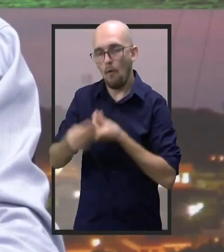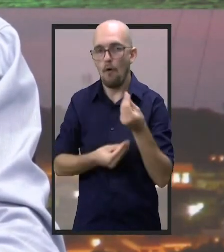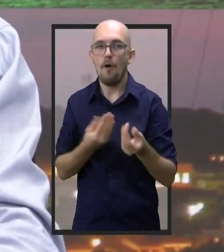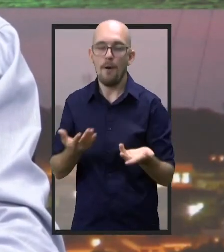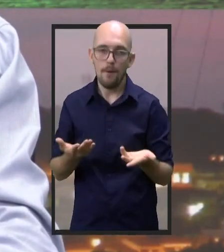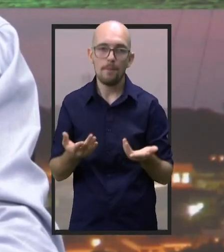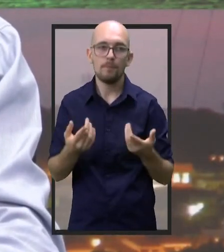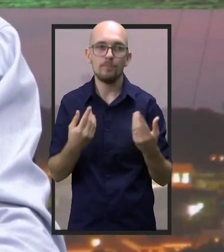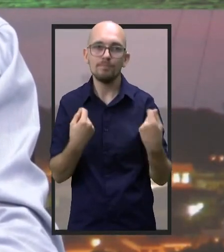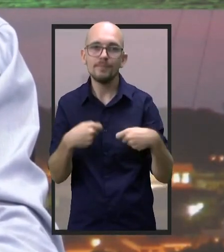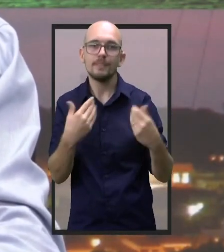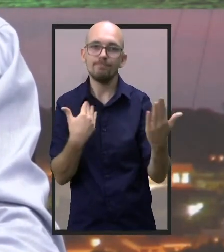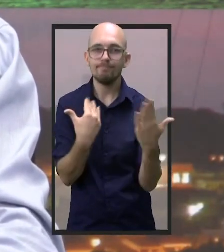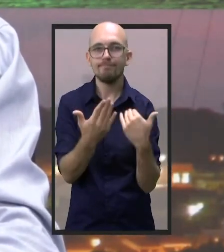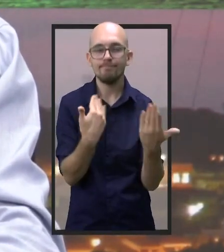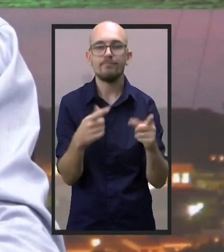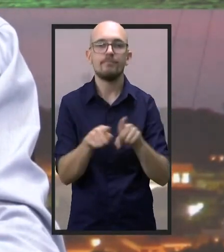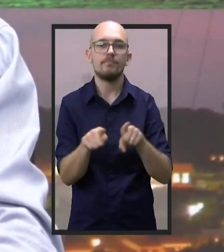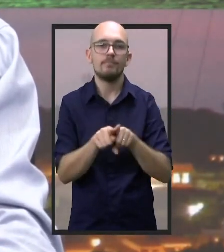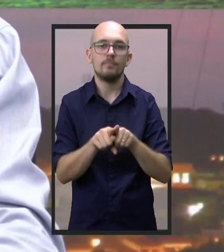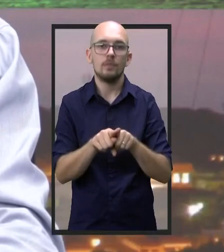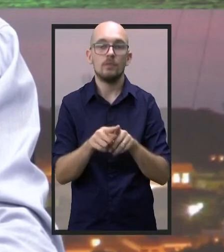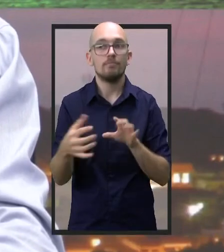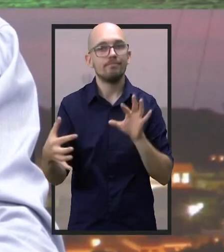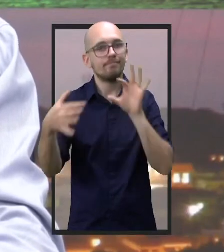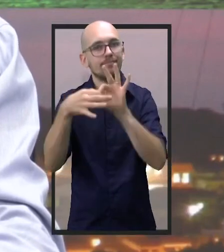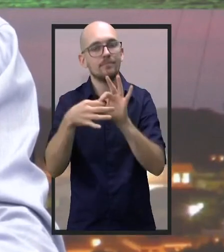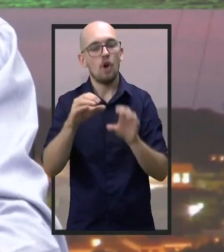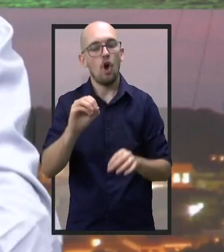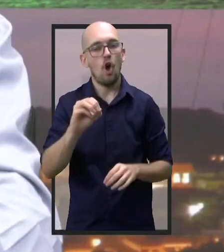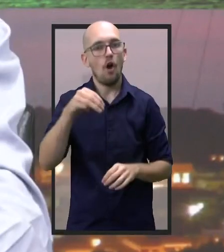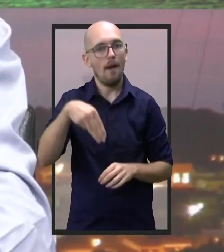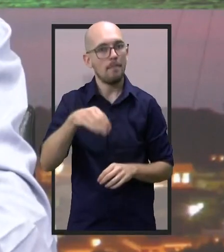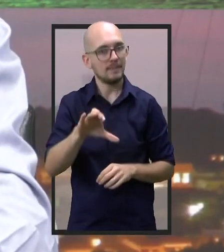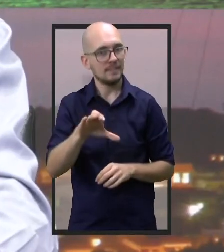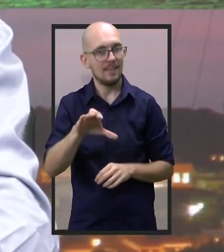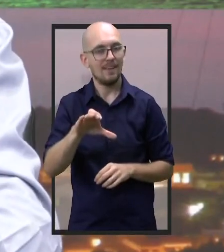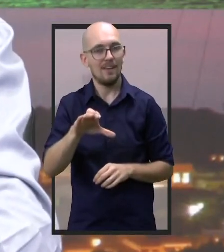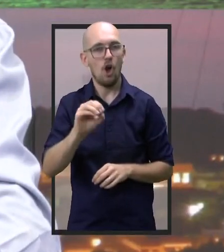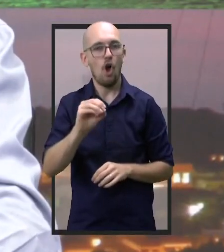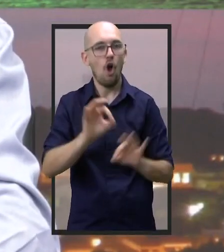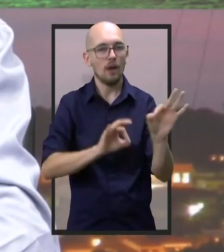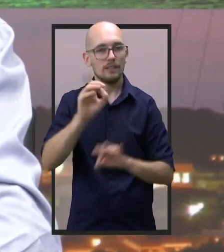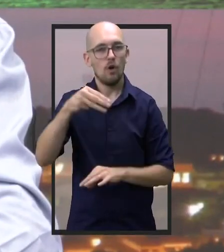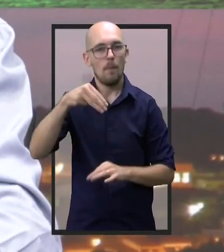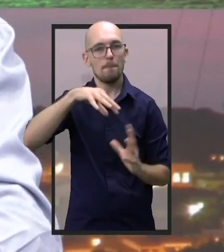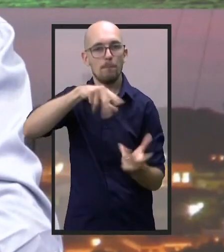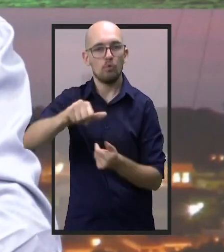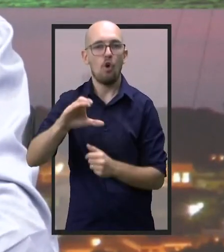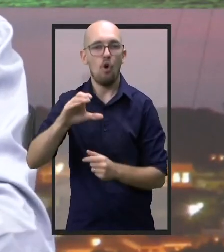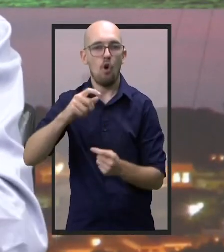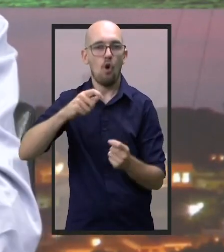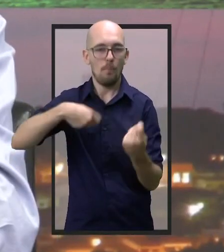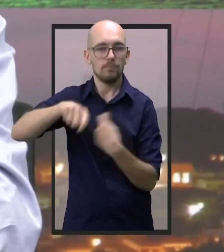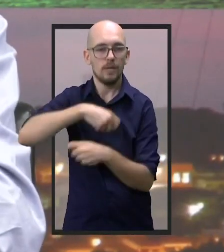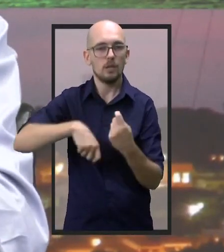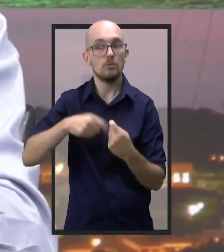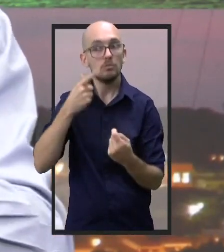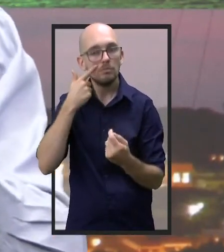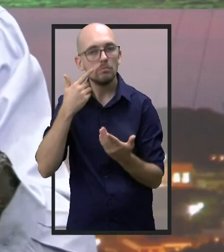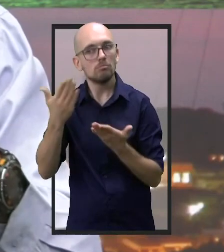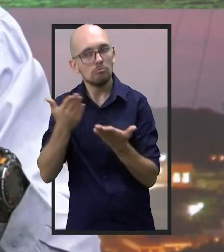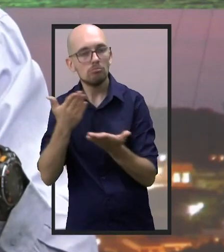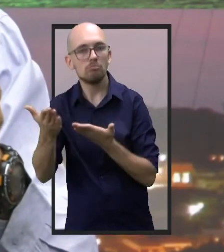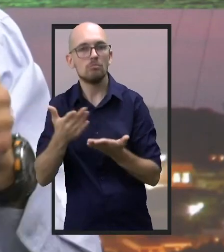painéis junto ao OMC para pegar as empresas. Produção e empresa, nos 2 sentidos. Para que resulta